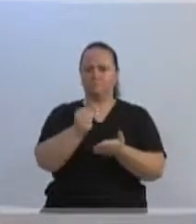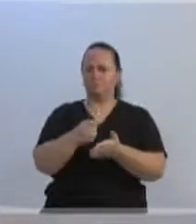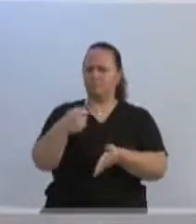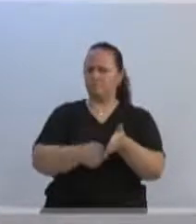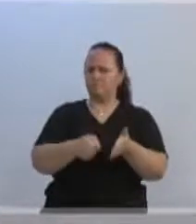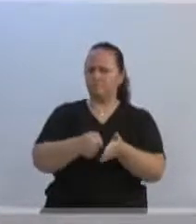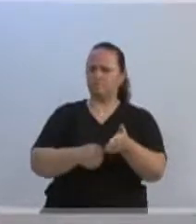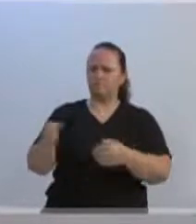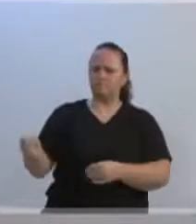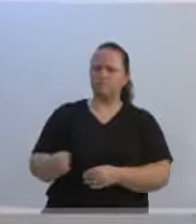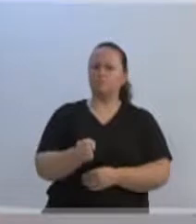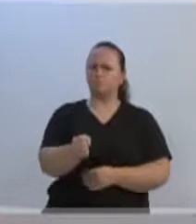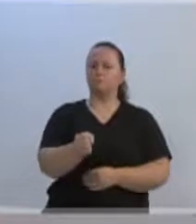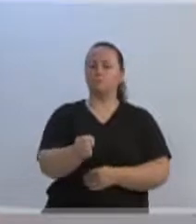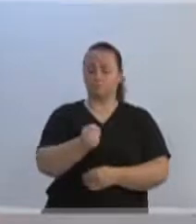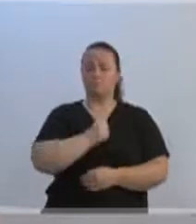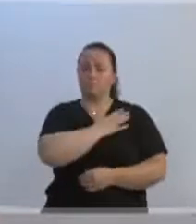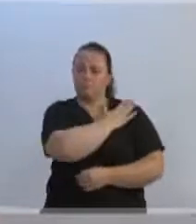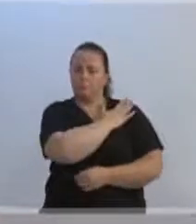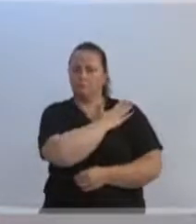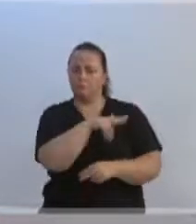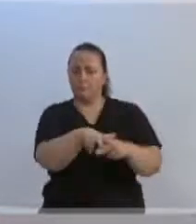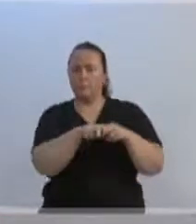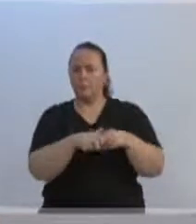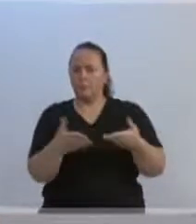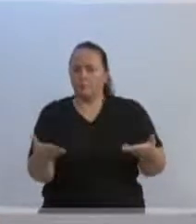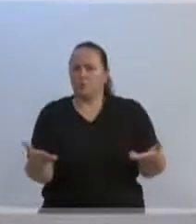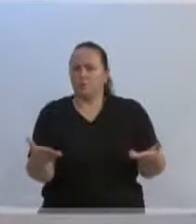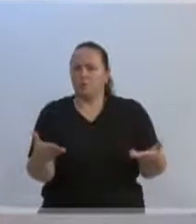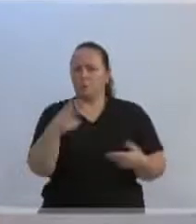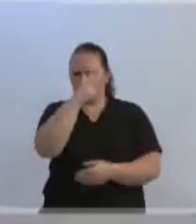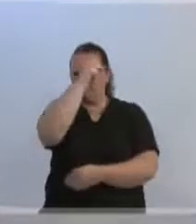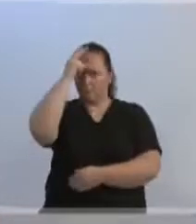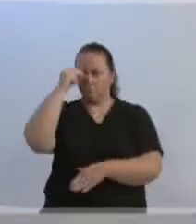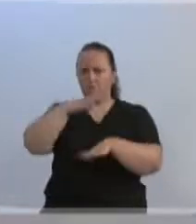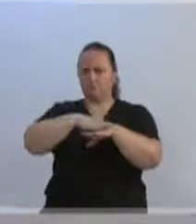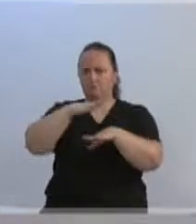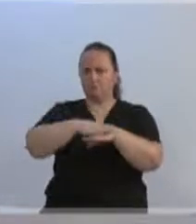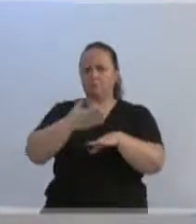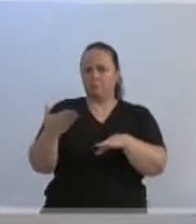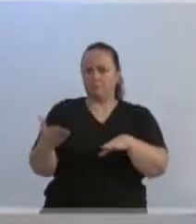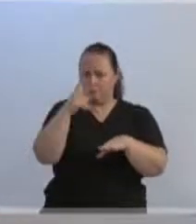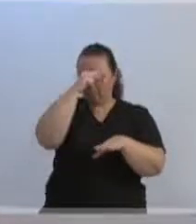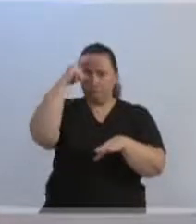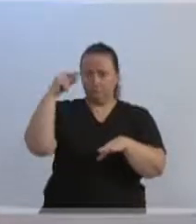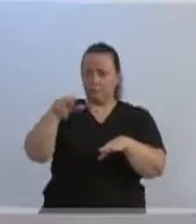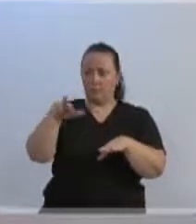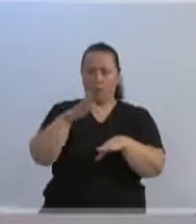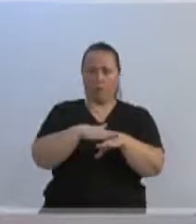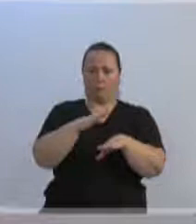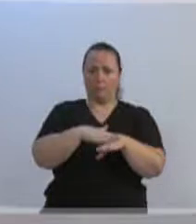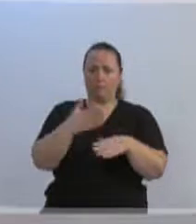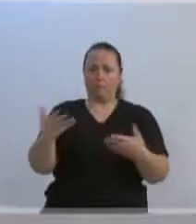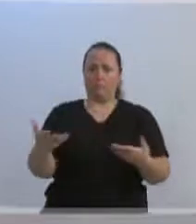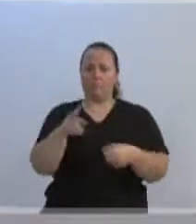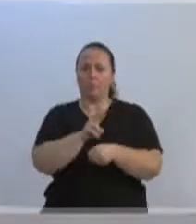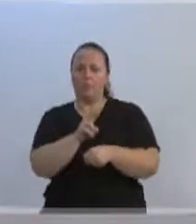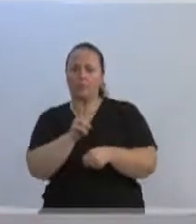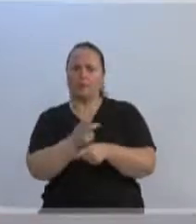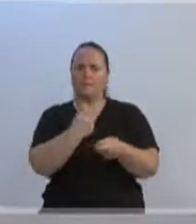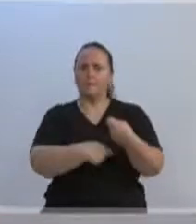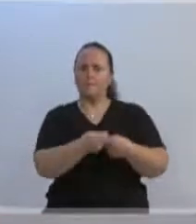resultados você foi eleito prefeito para isso como diz o nome executivo para executar administrar cuidar fazer tem o nosso apoio